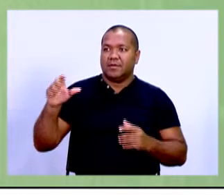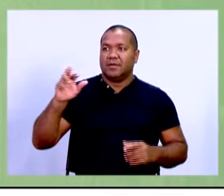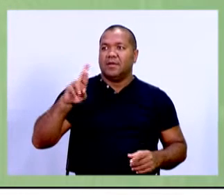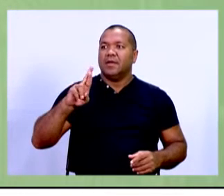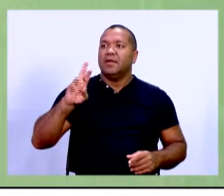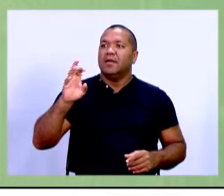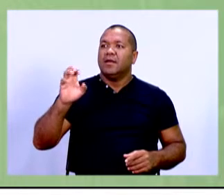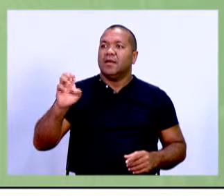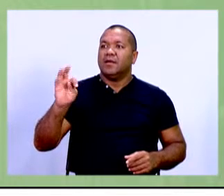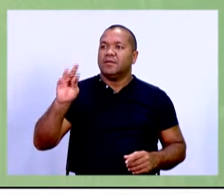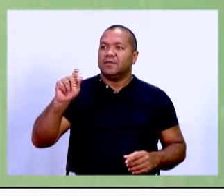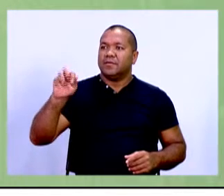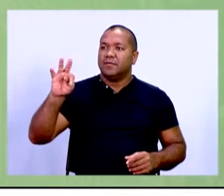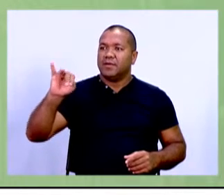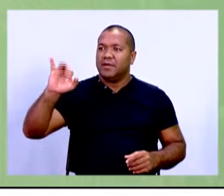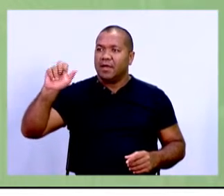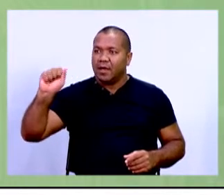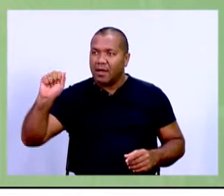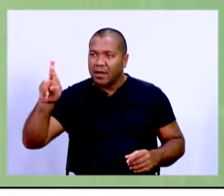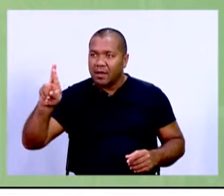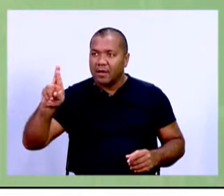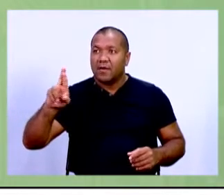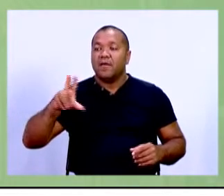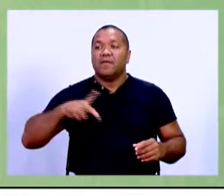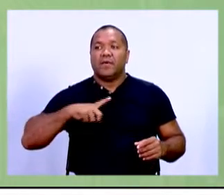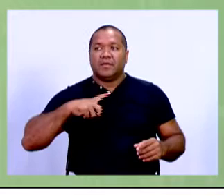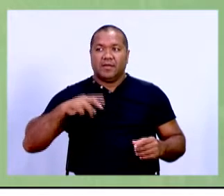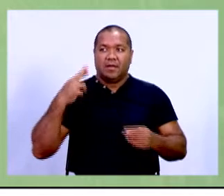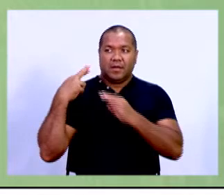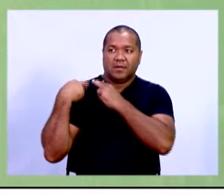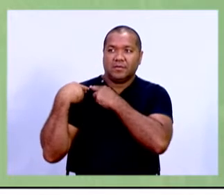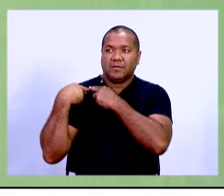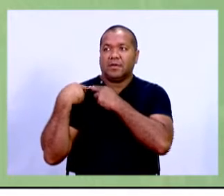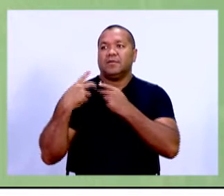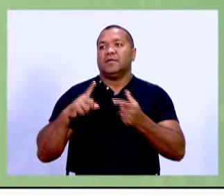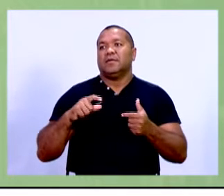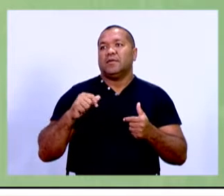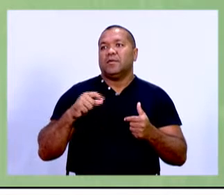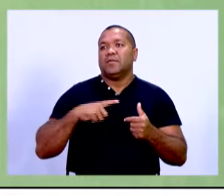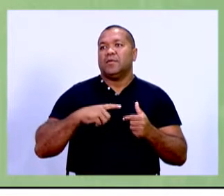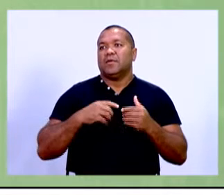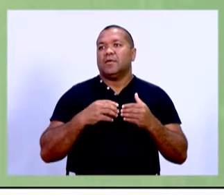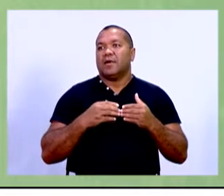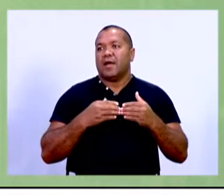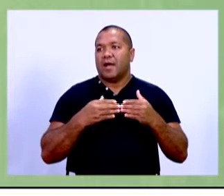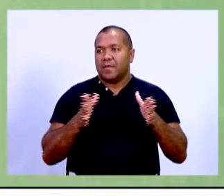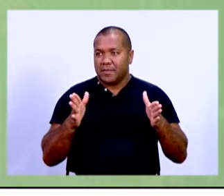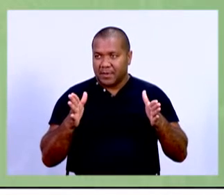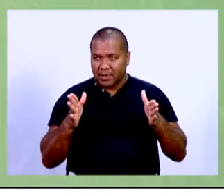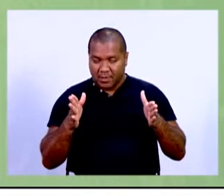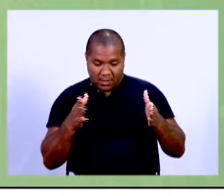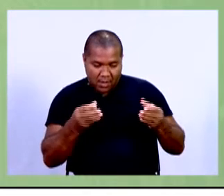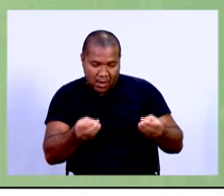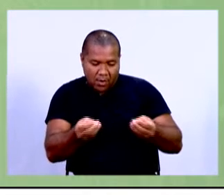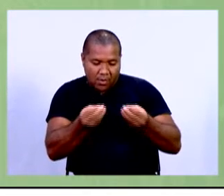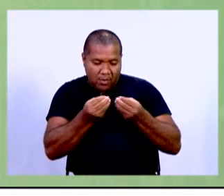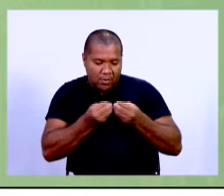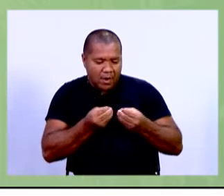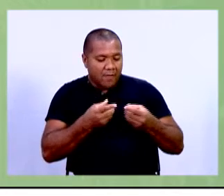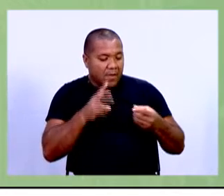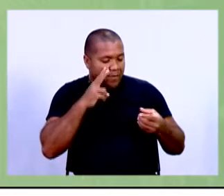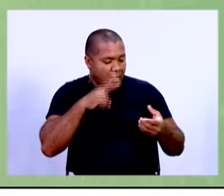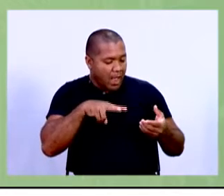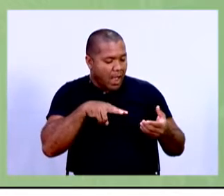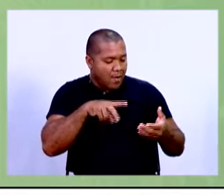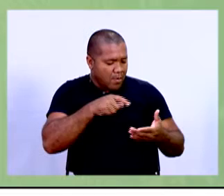Vai ficar responsável por abrir a ordem de serviço que o cliente solicitou, né? É ele que vai ver qual o